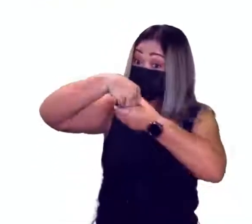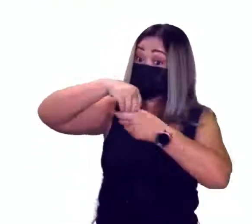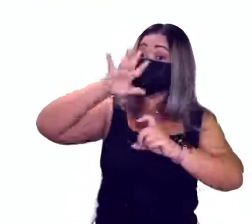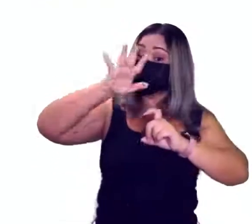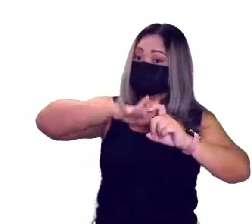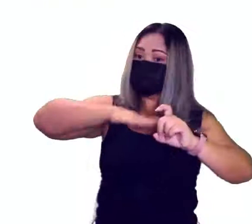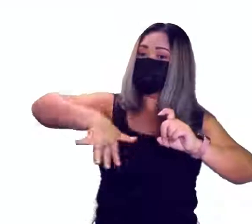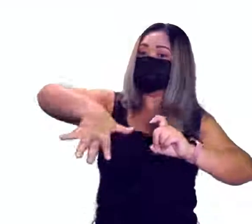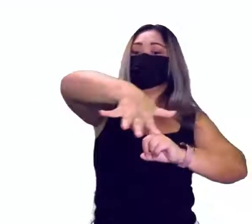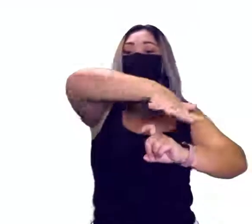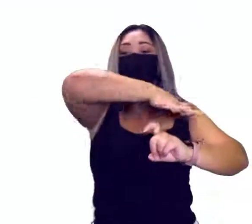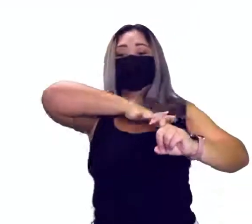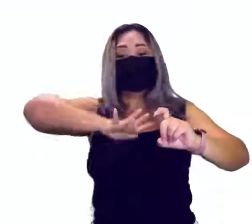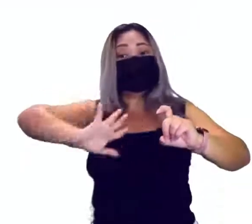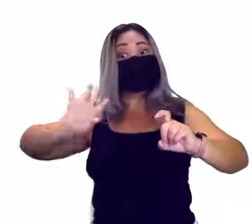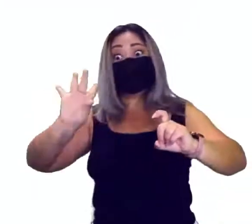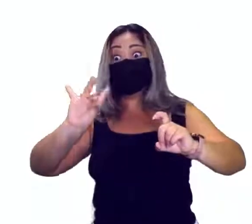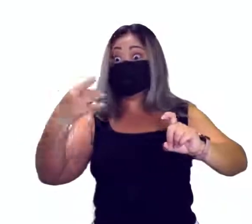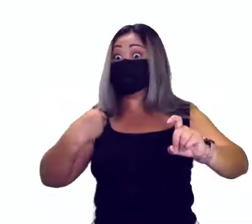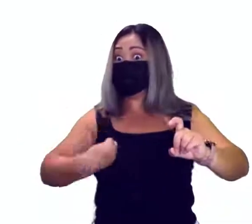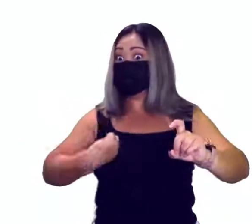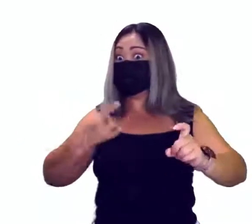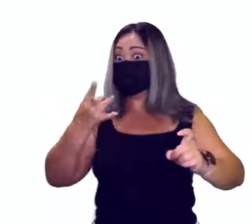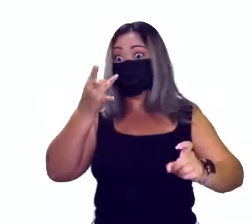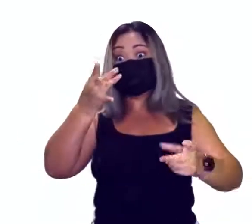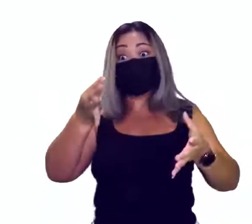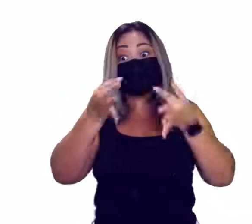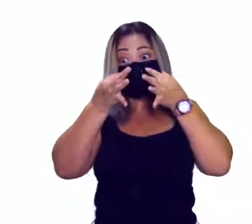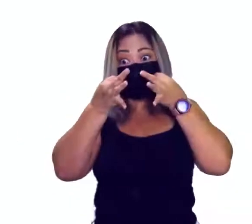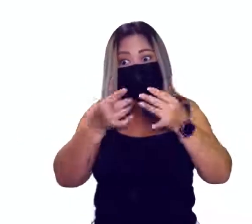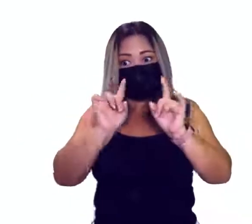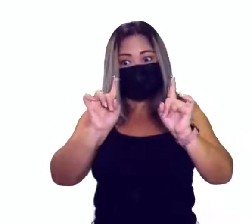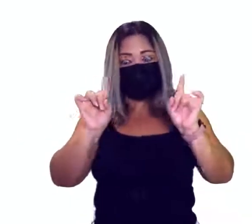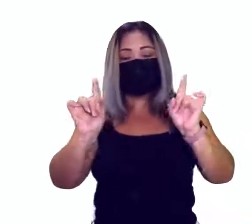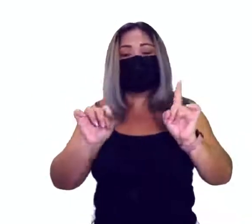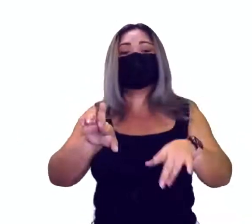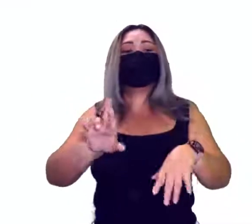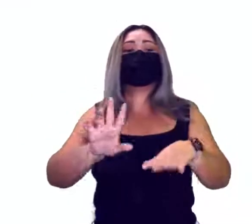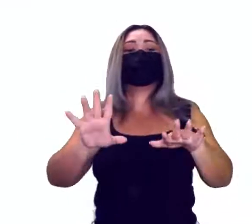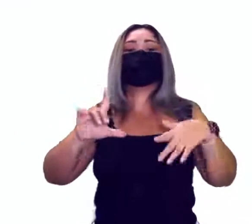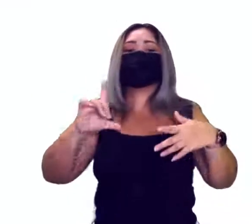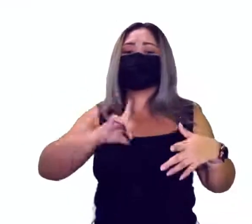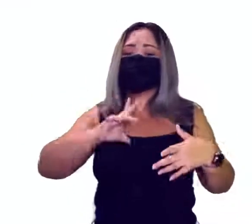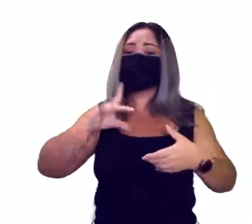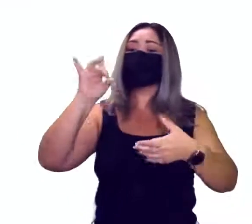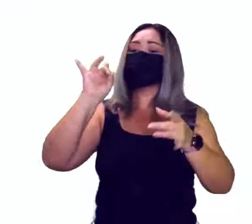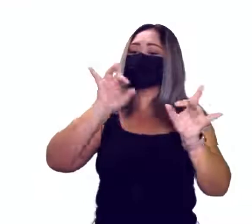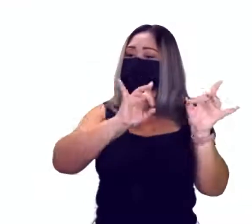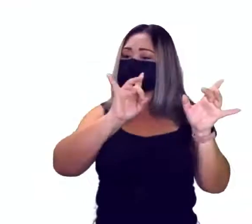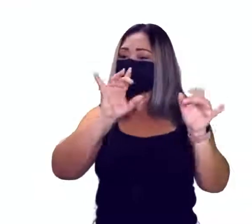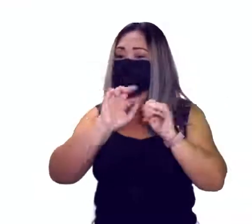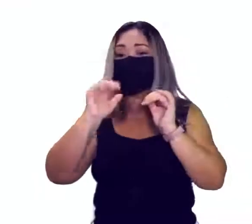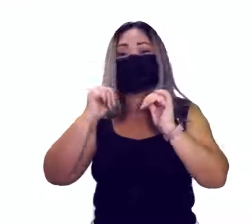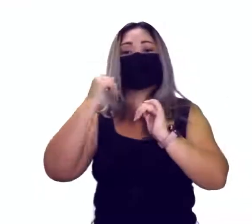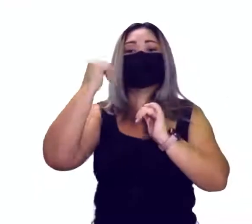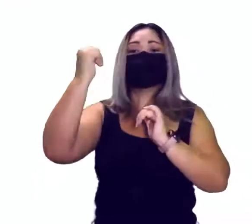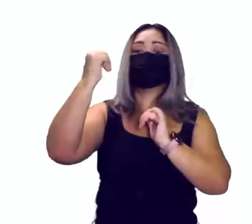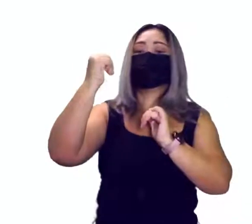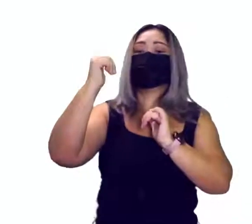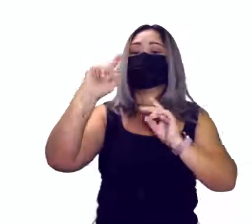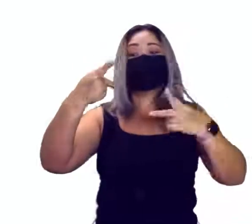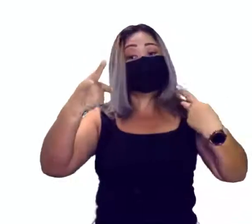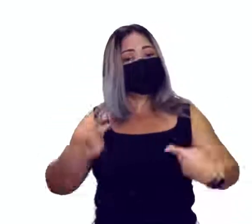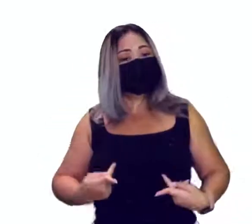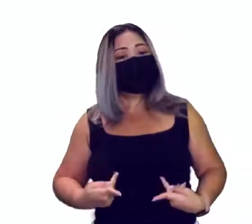ok? Nada de vida real, só na mitologia. Eles possuíam poderes especiais superiores aos